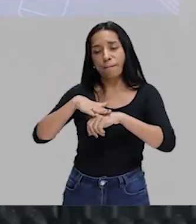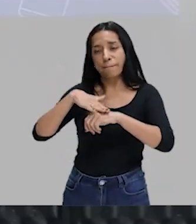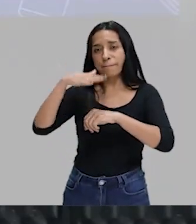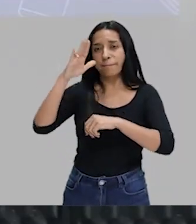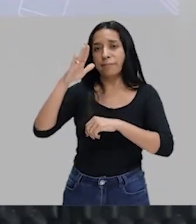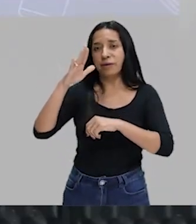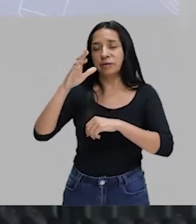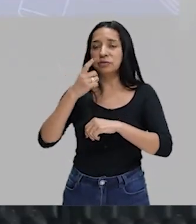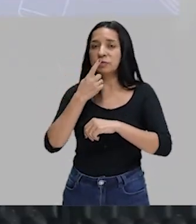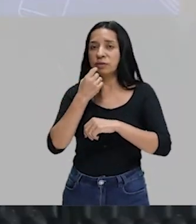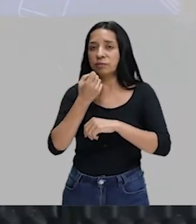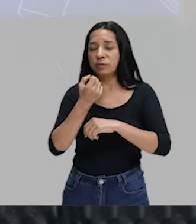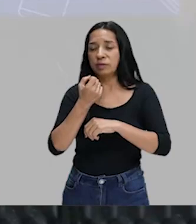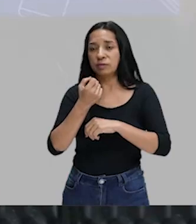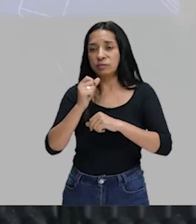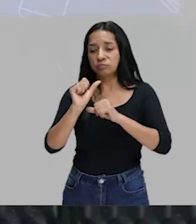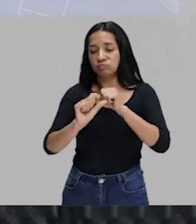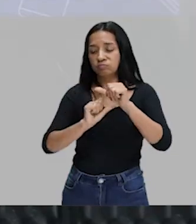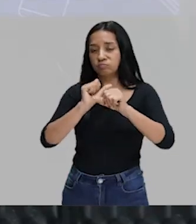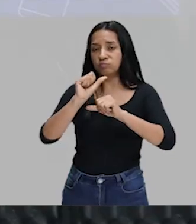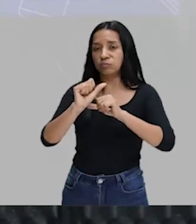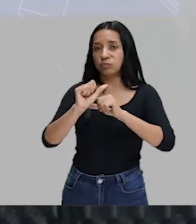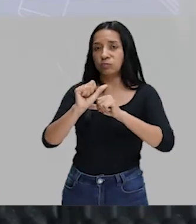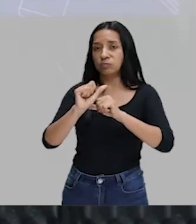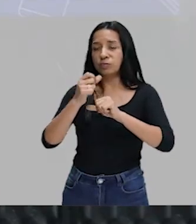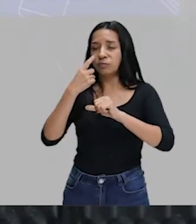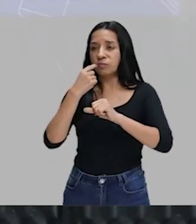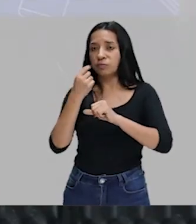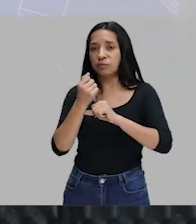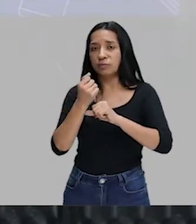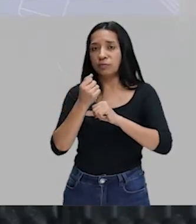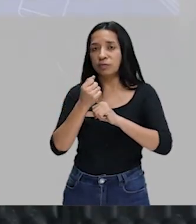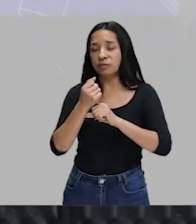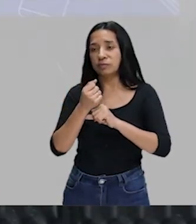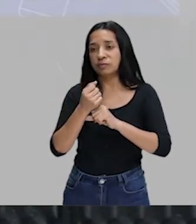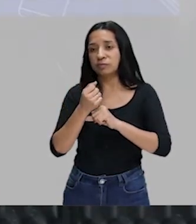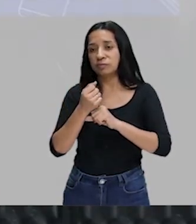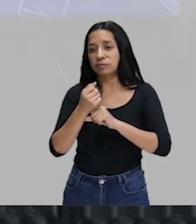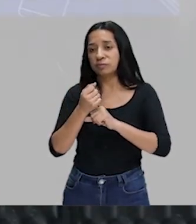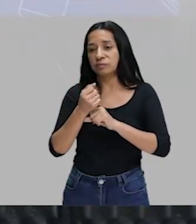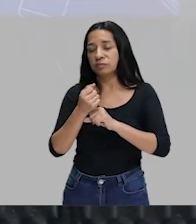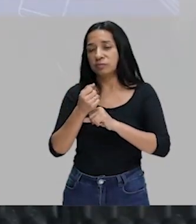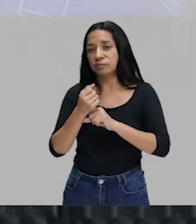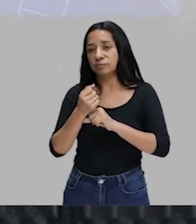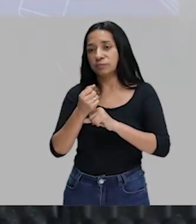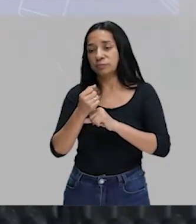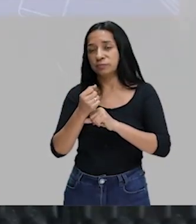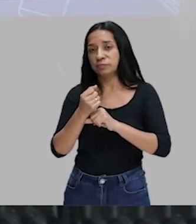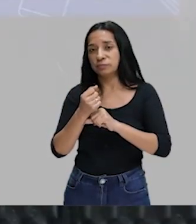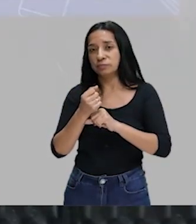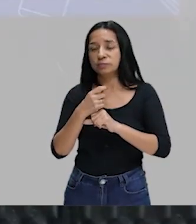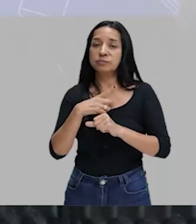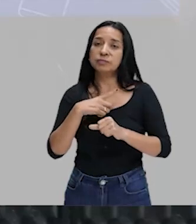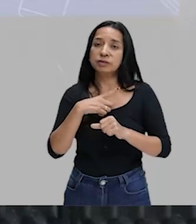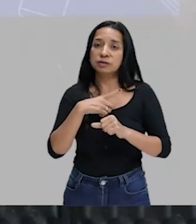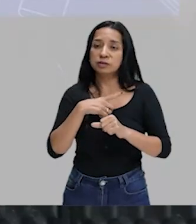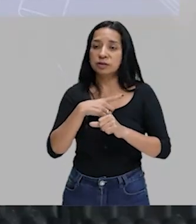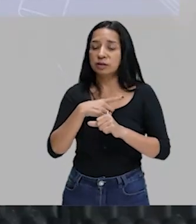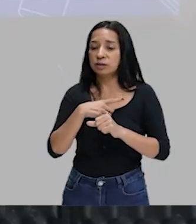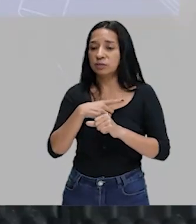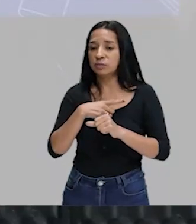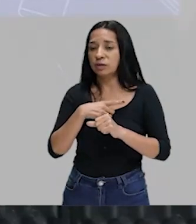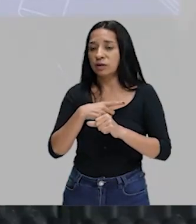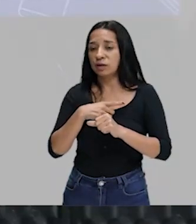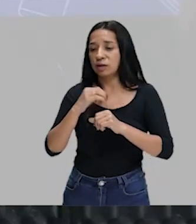O fato de ele se tornar cada vez mais avermelhado é porque ele está atingindo essa idade